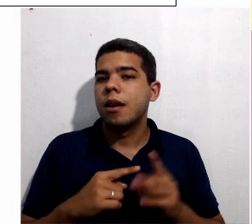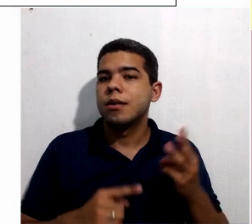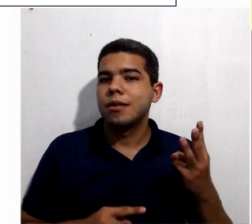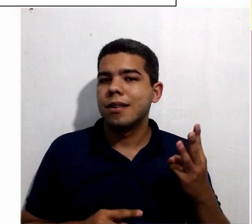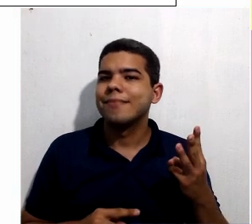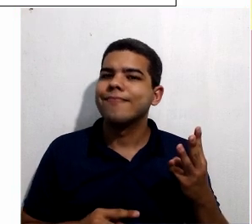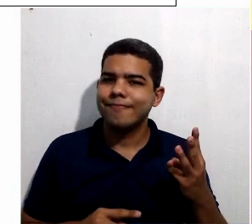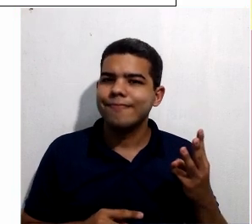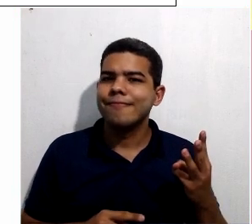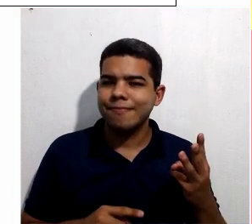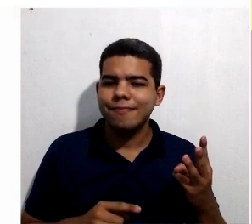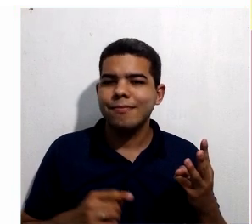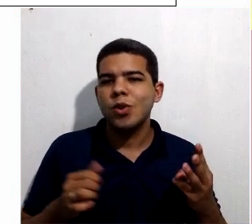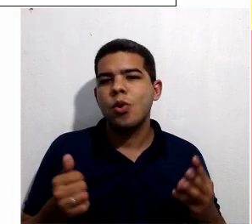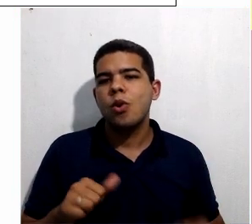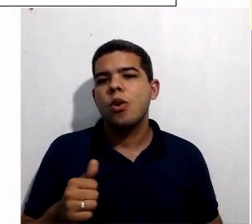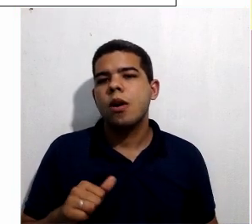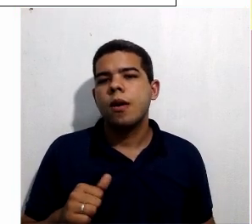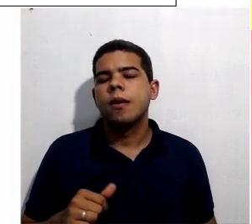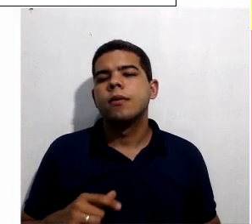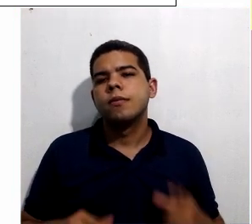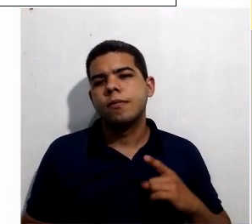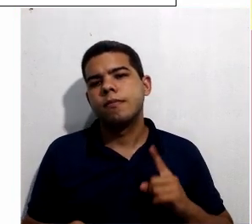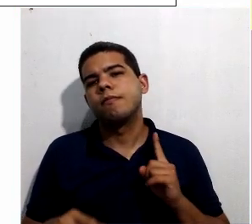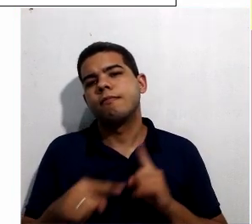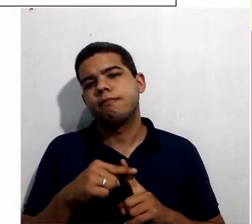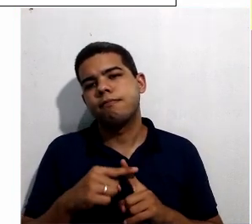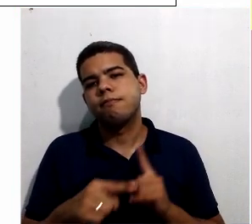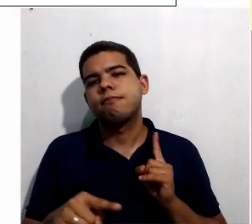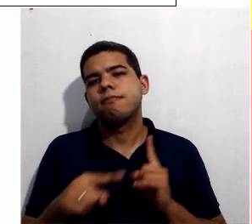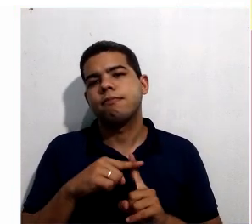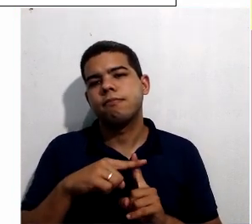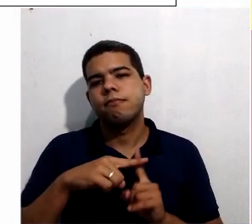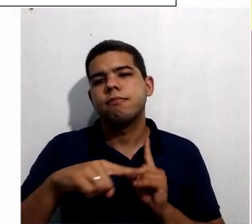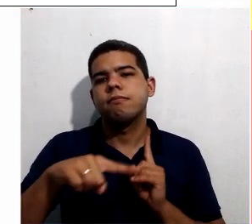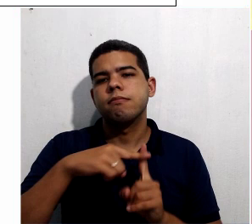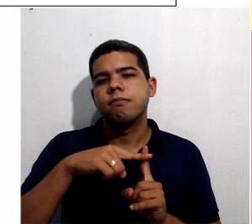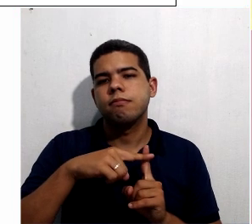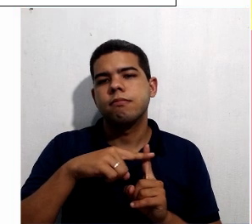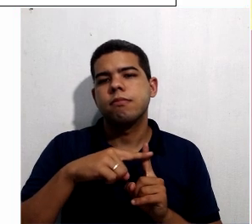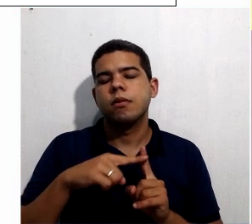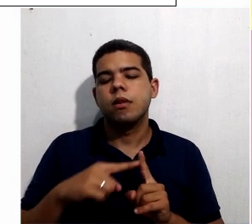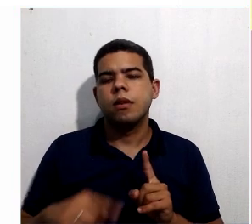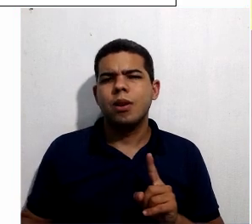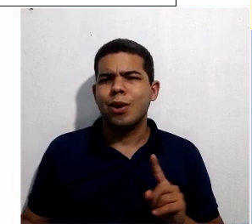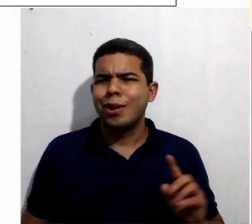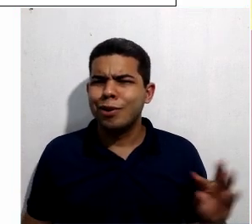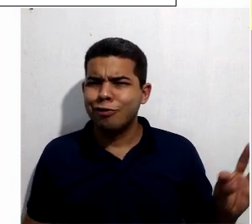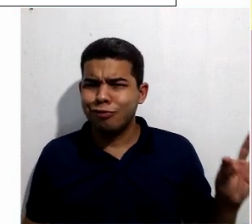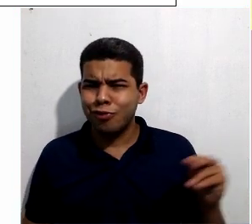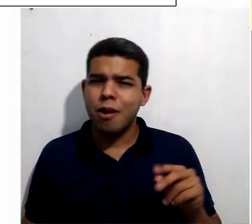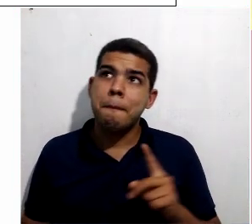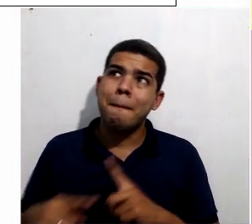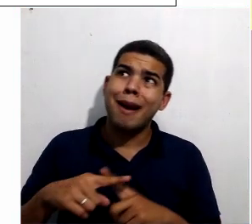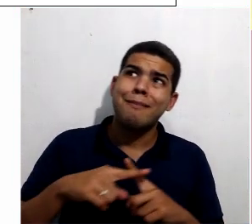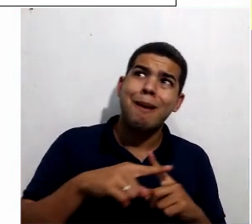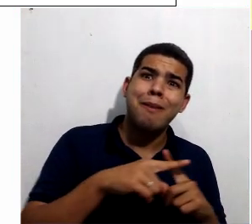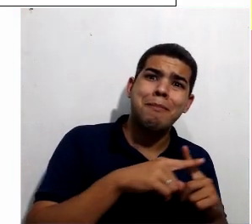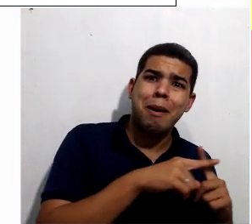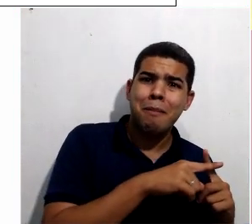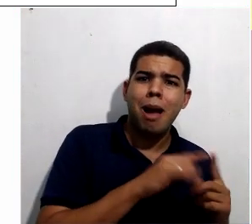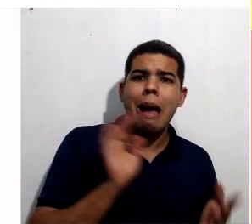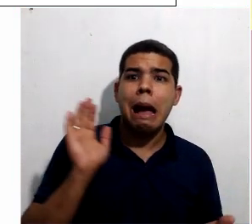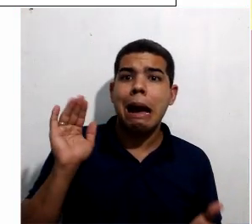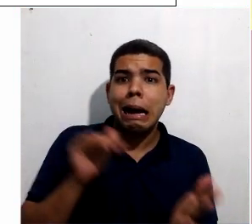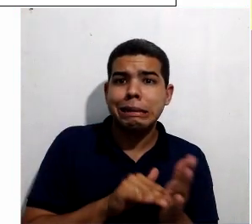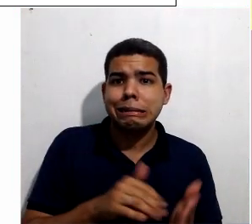mais 3, ficou 11 bolinhas. Então, você vê que ele está adicionando. Mas será que eu preciso fazer todas essas adições